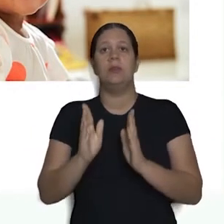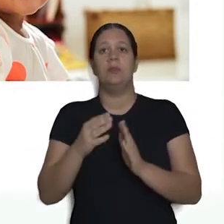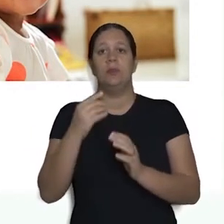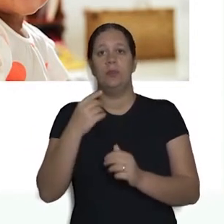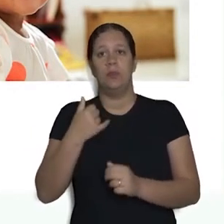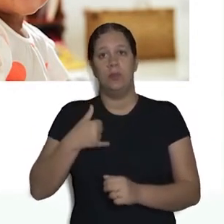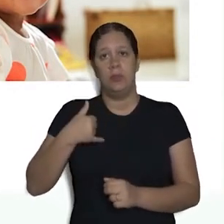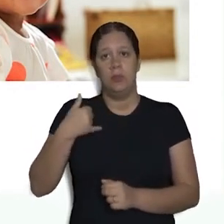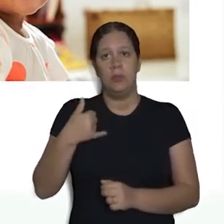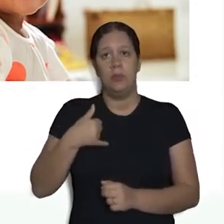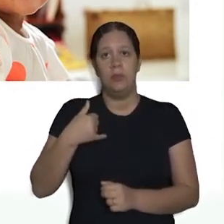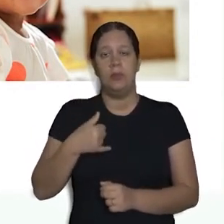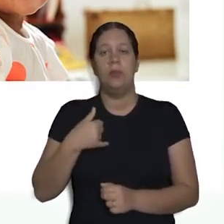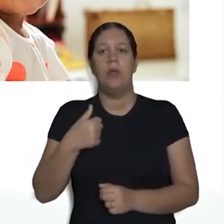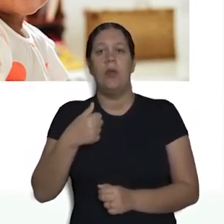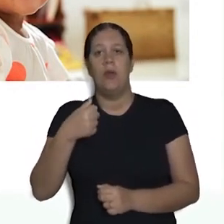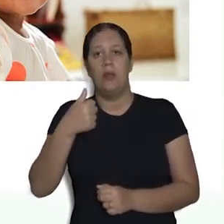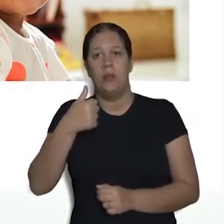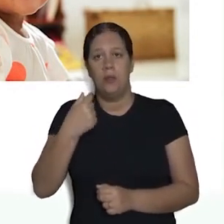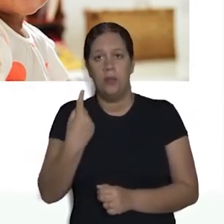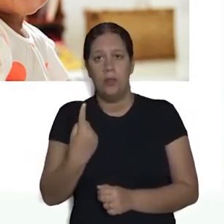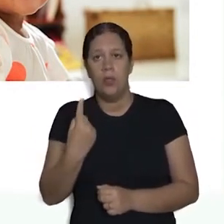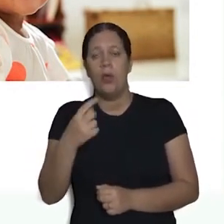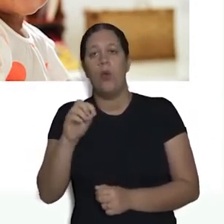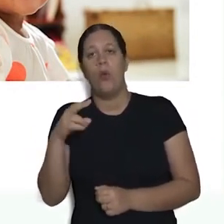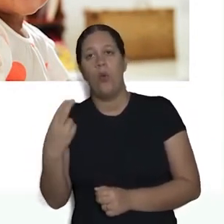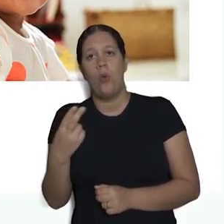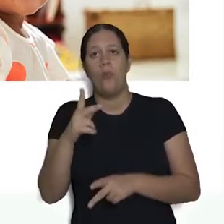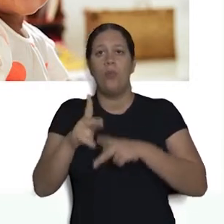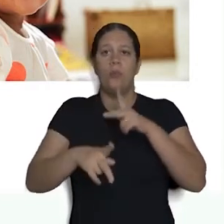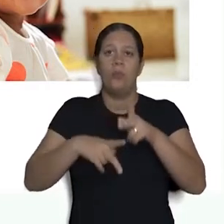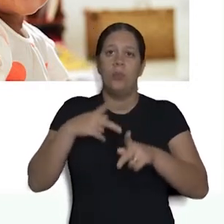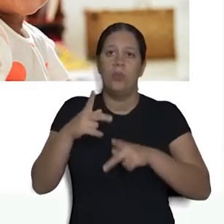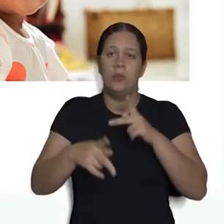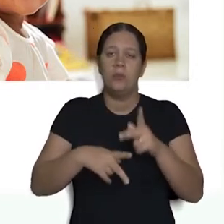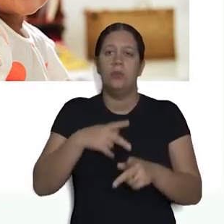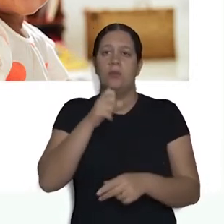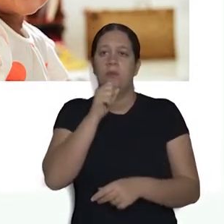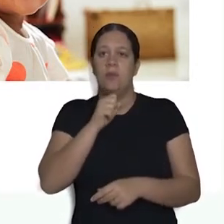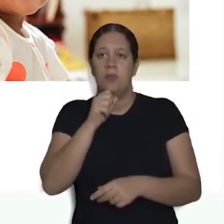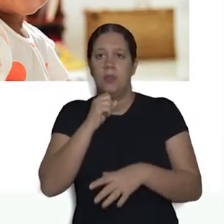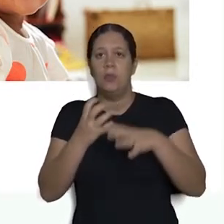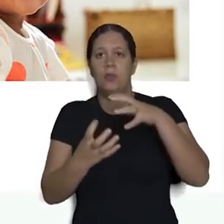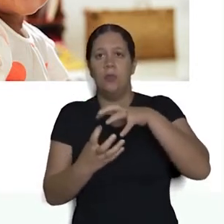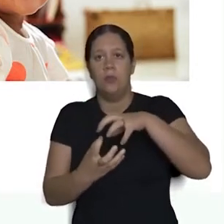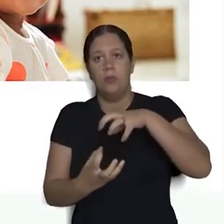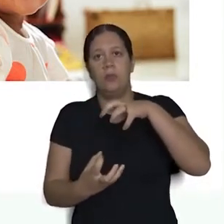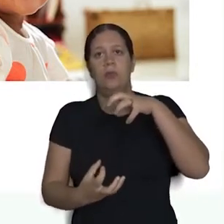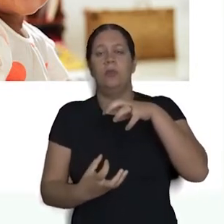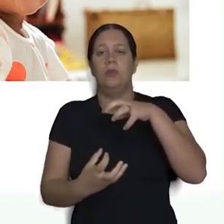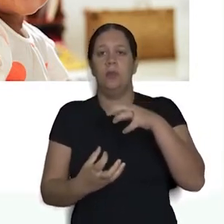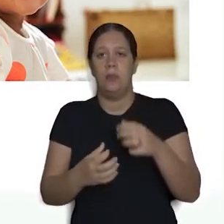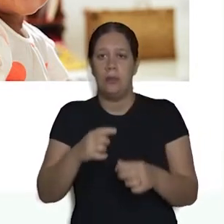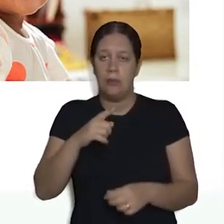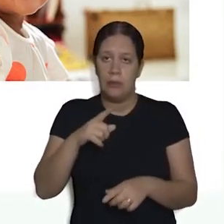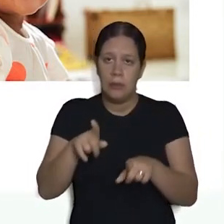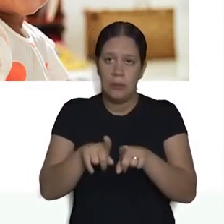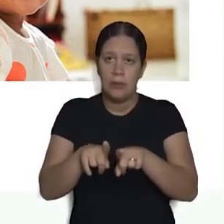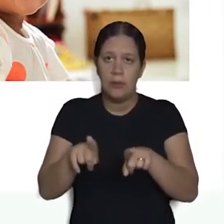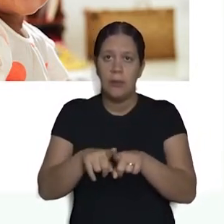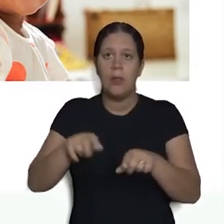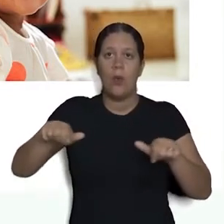ano de idade, e se a população está velha, ou seja, uma população melhor tende a ser a qualidade de vida,